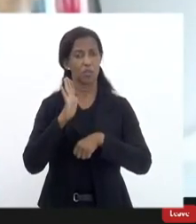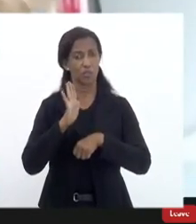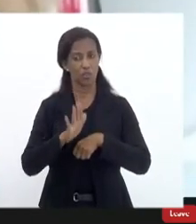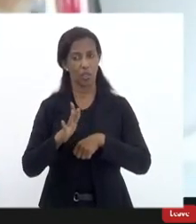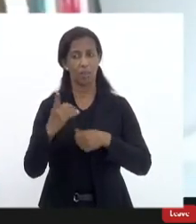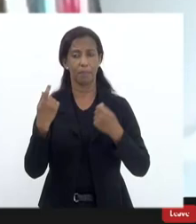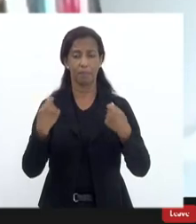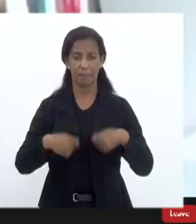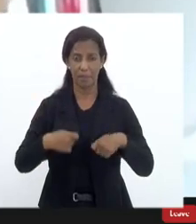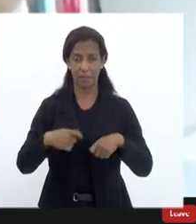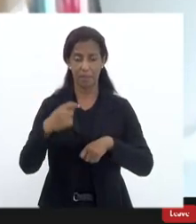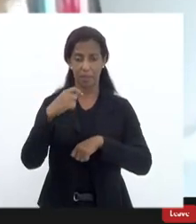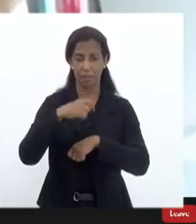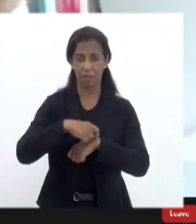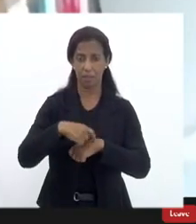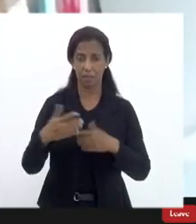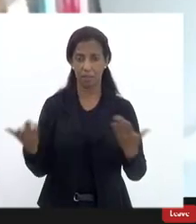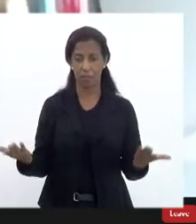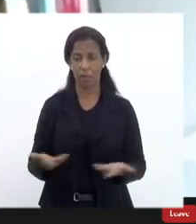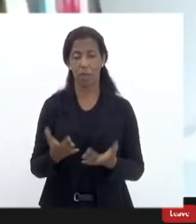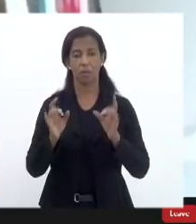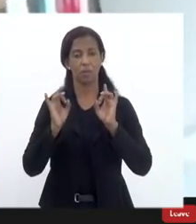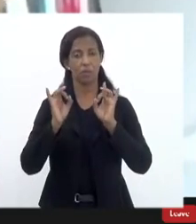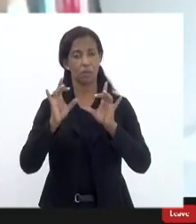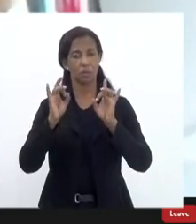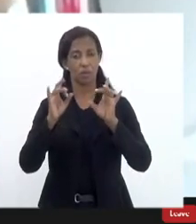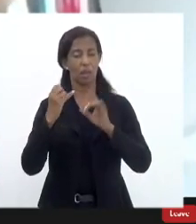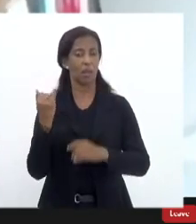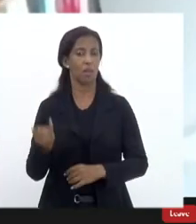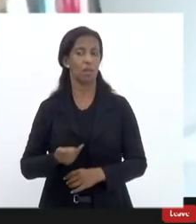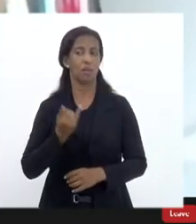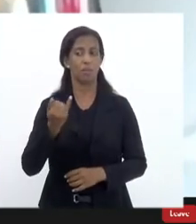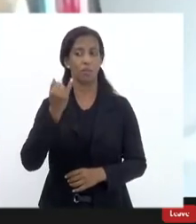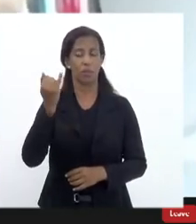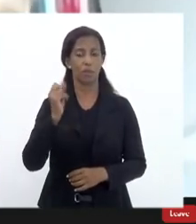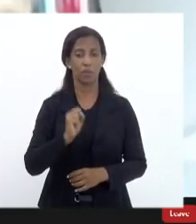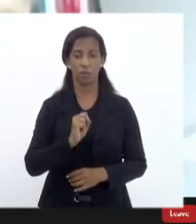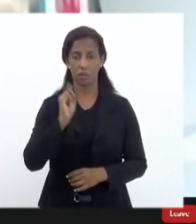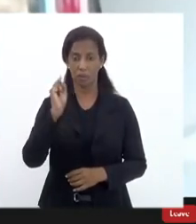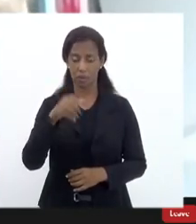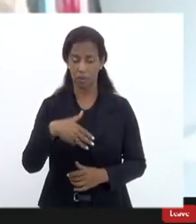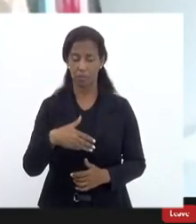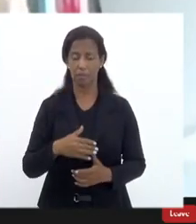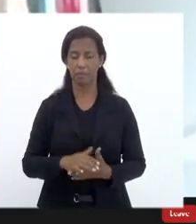sido, mas nesse momento em especial é importante sim,